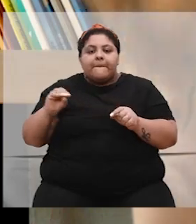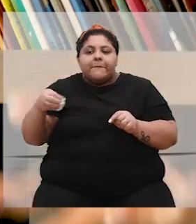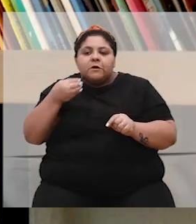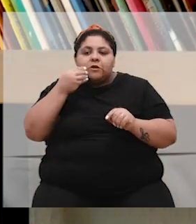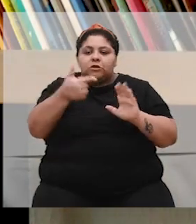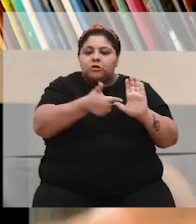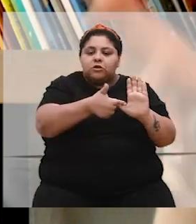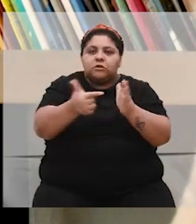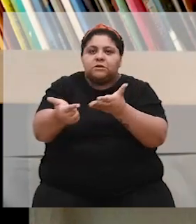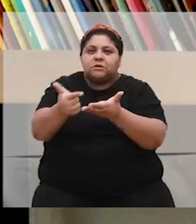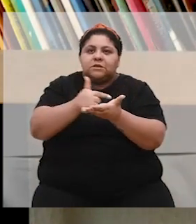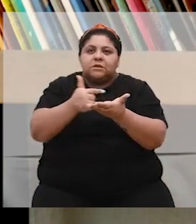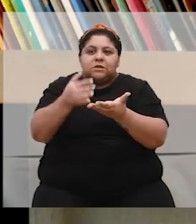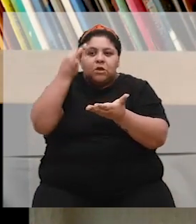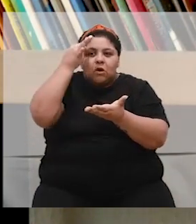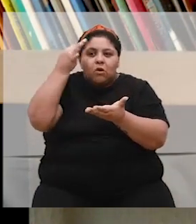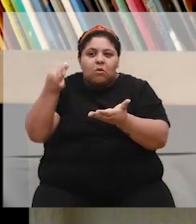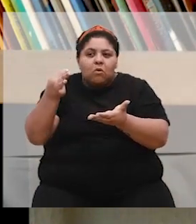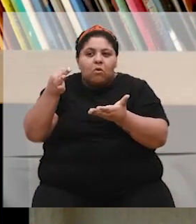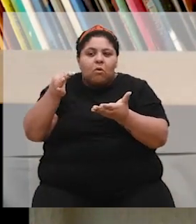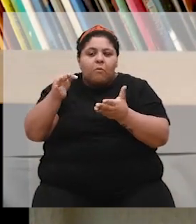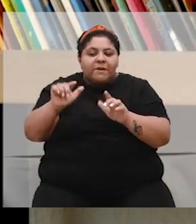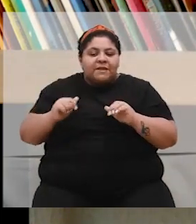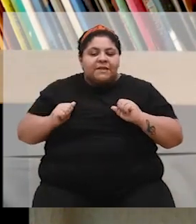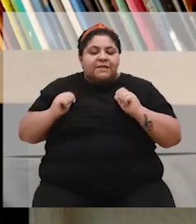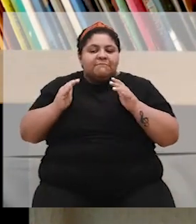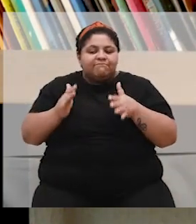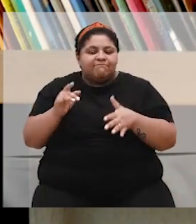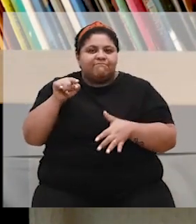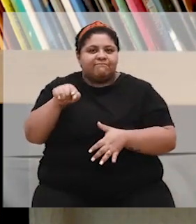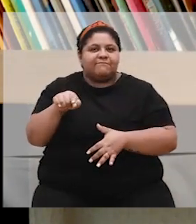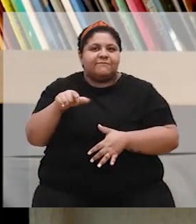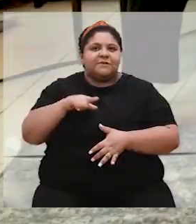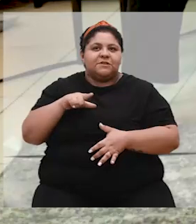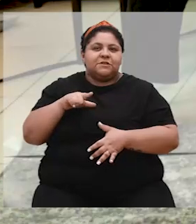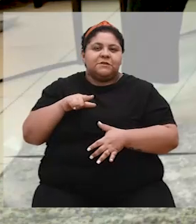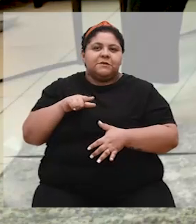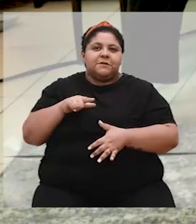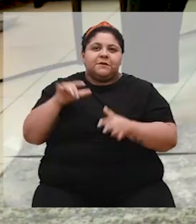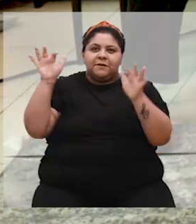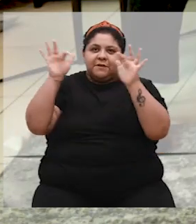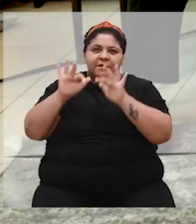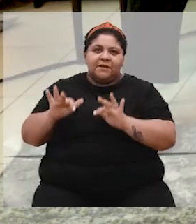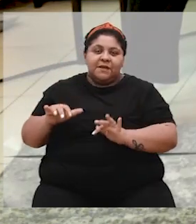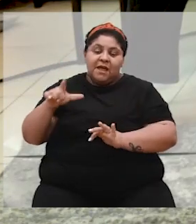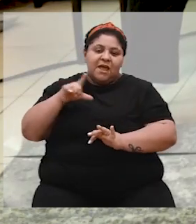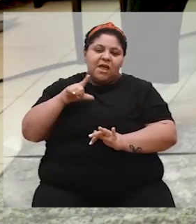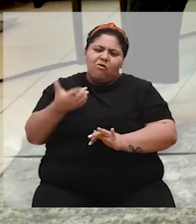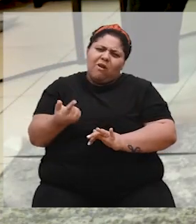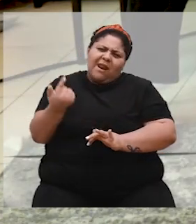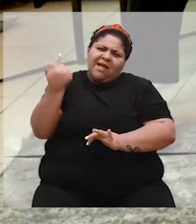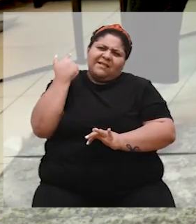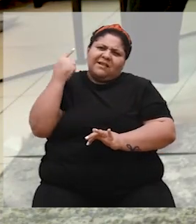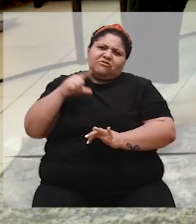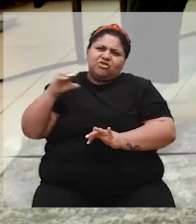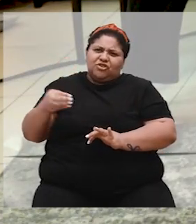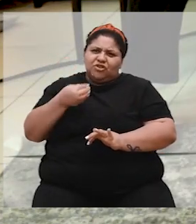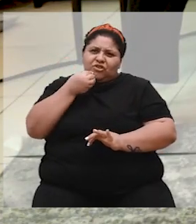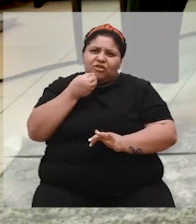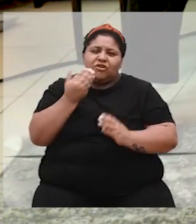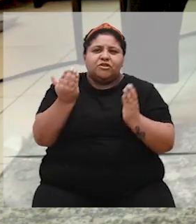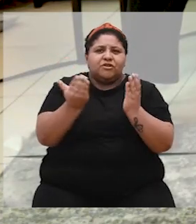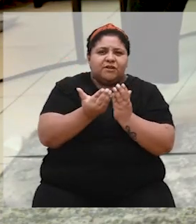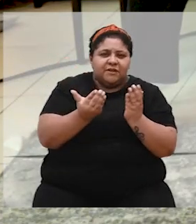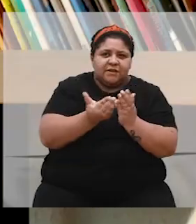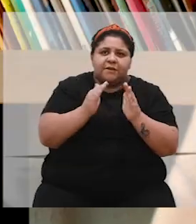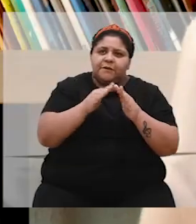de mostrar o livro e entender a reação delas. E com isso eu tenho uma alegria, porque quando eu fui criança eu não tive essa oportunidade.